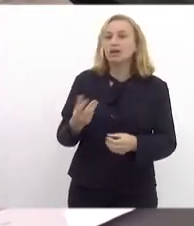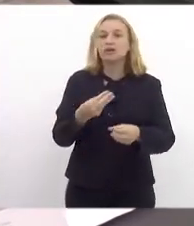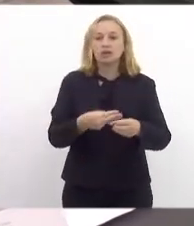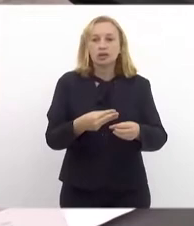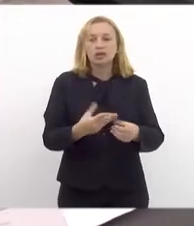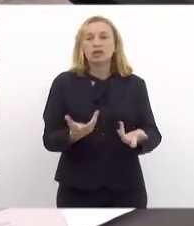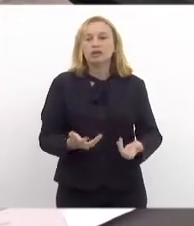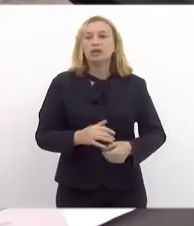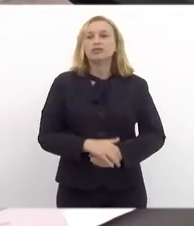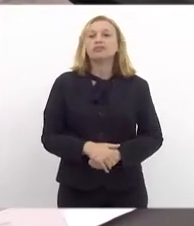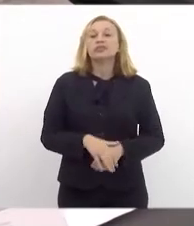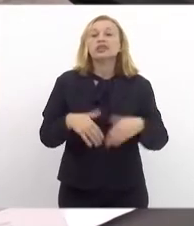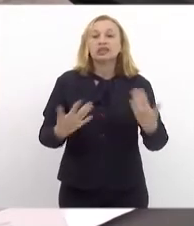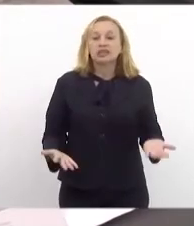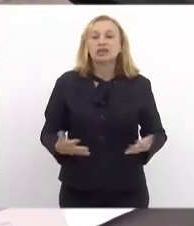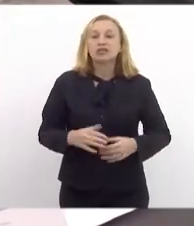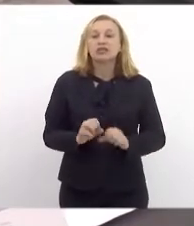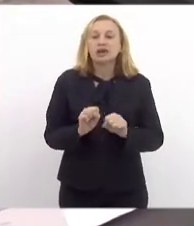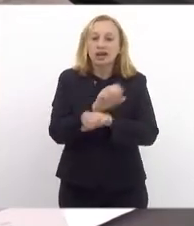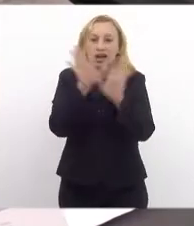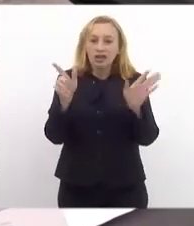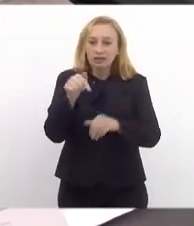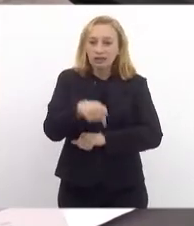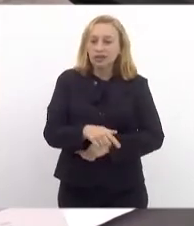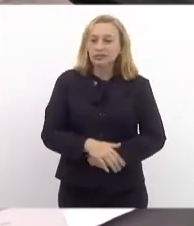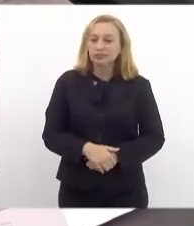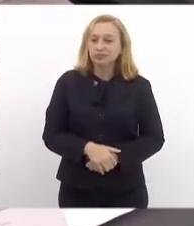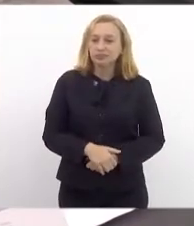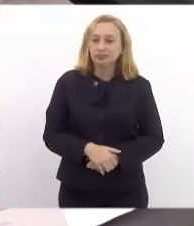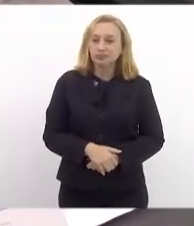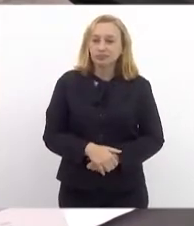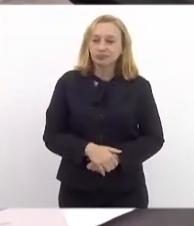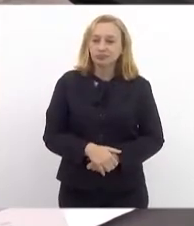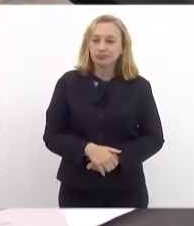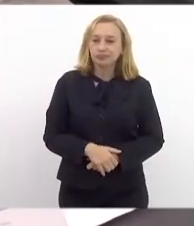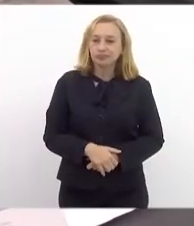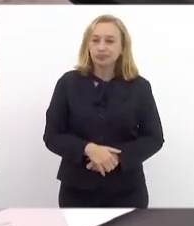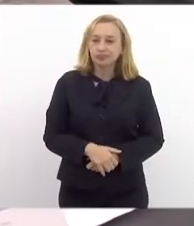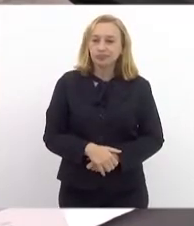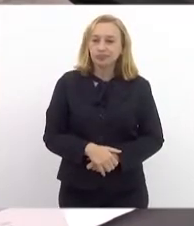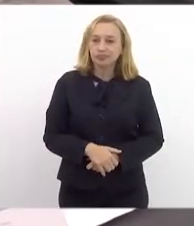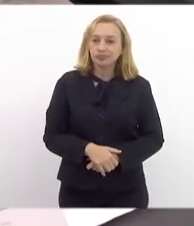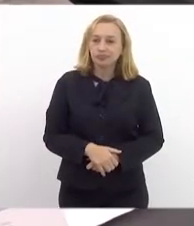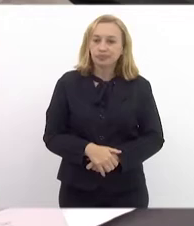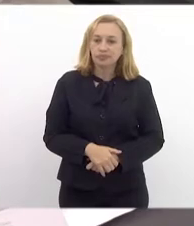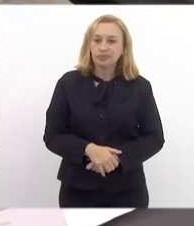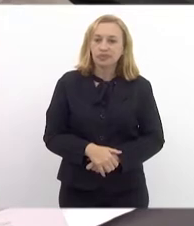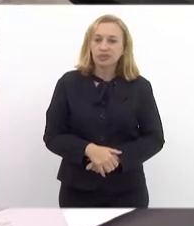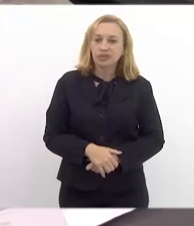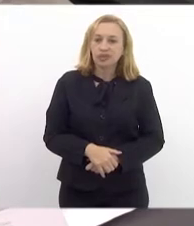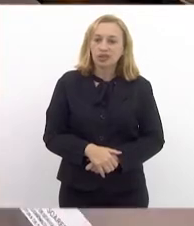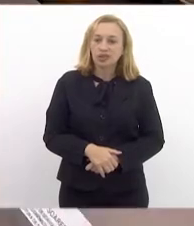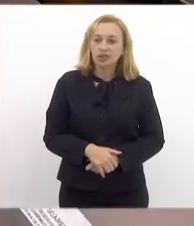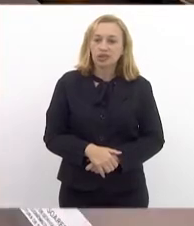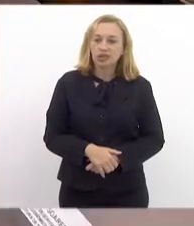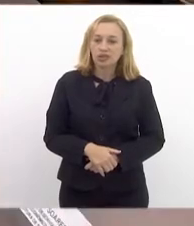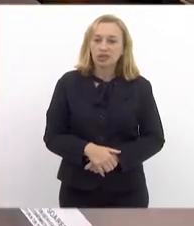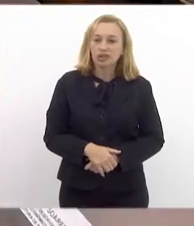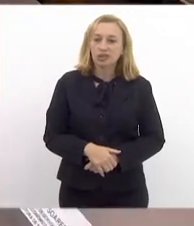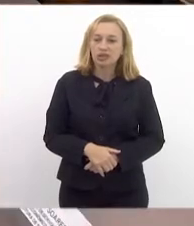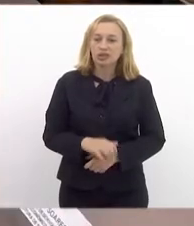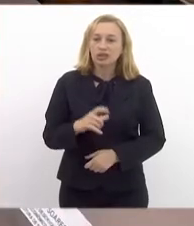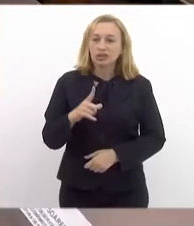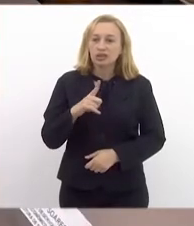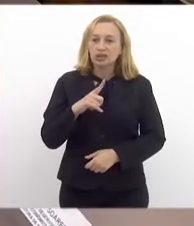então se você vai ficar claro aqui que é o seguinte nós temos algo de extremo sucesso